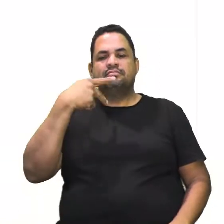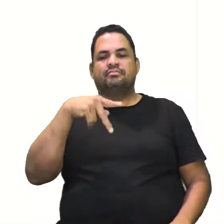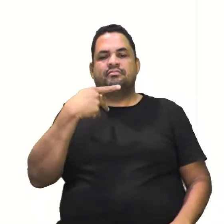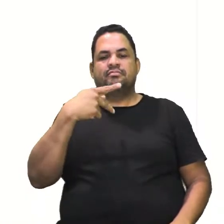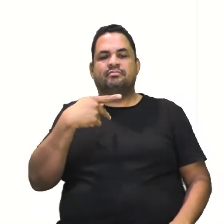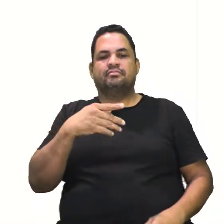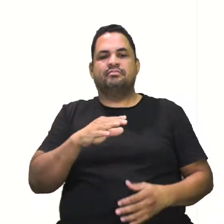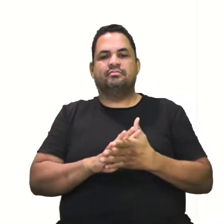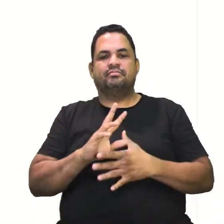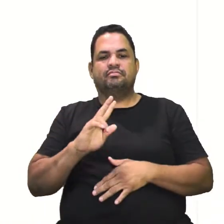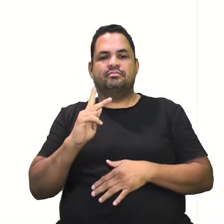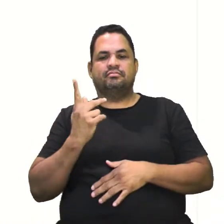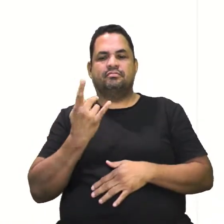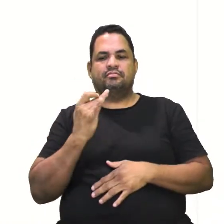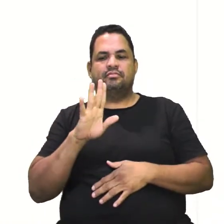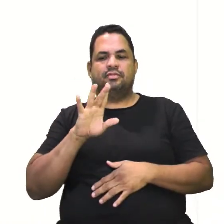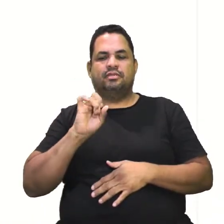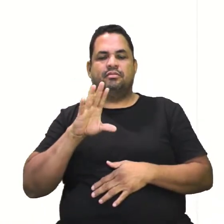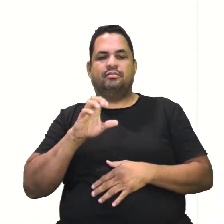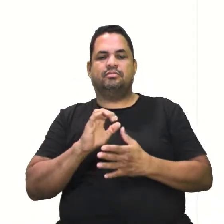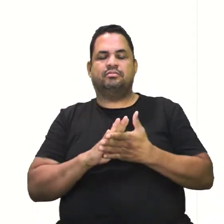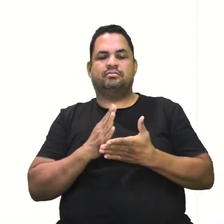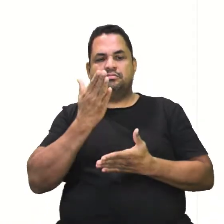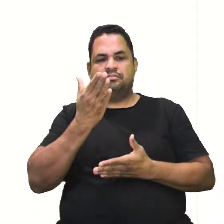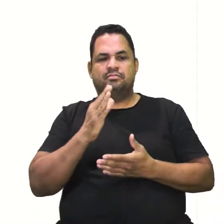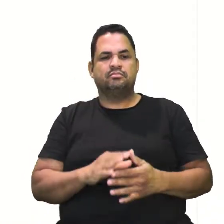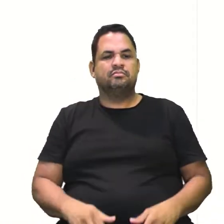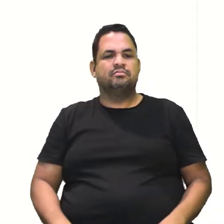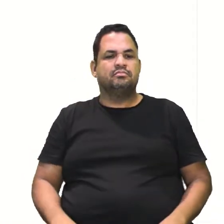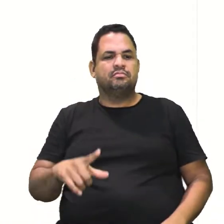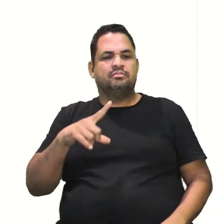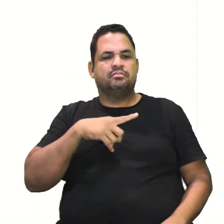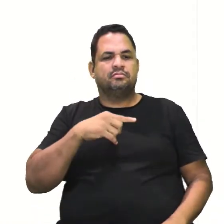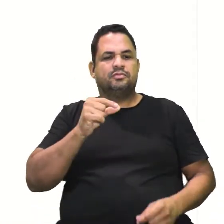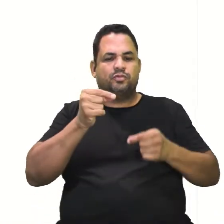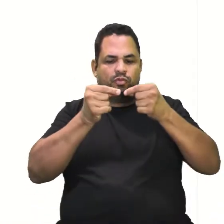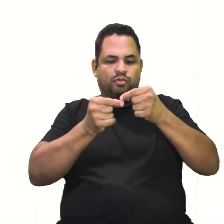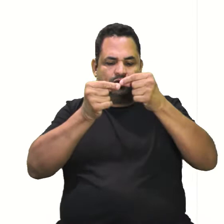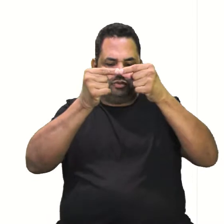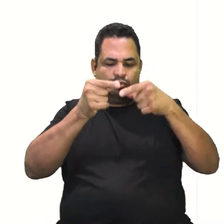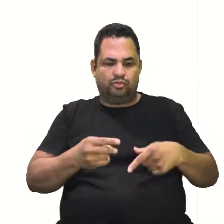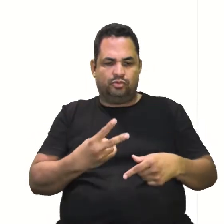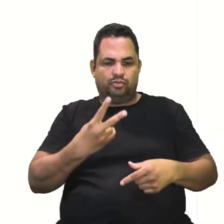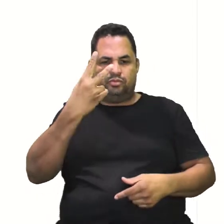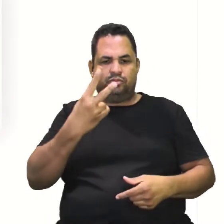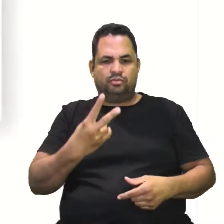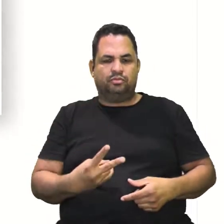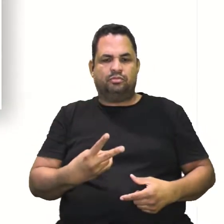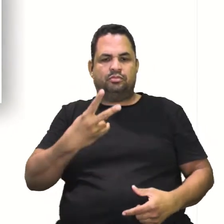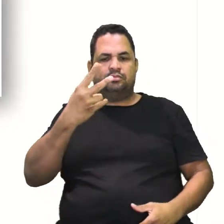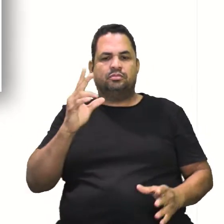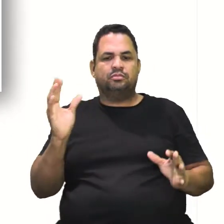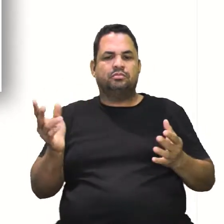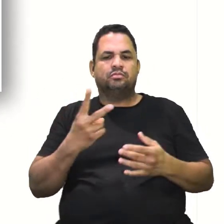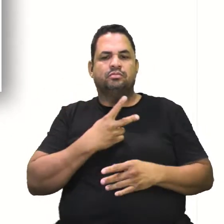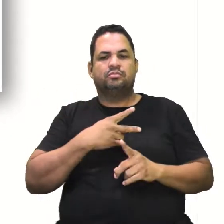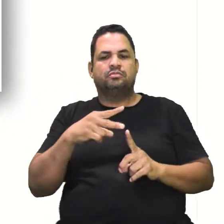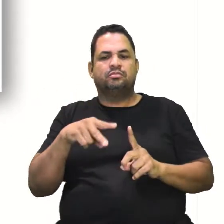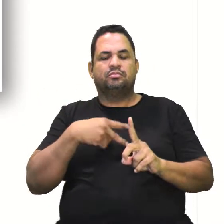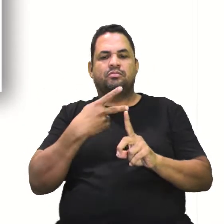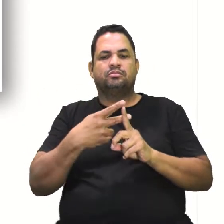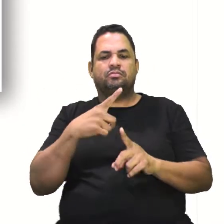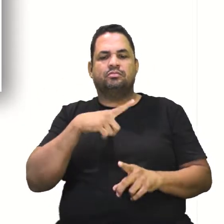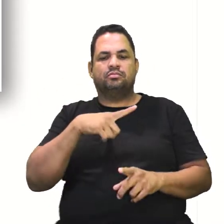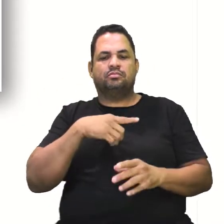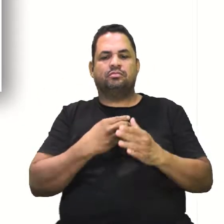Falando da hipérbole, se um plano secciona um cone duplo em duas folhas, esse corte vai nos